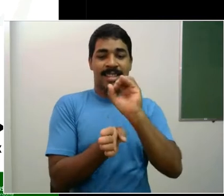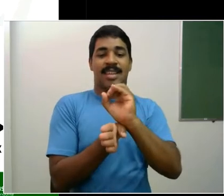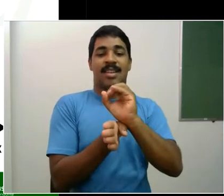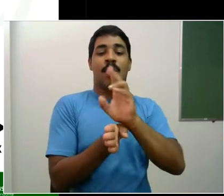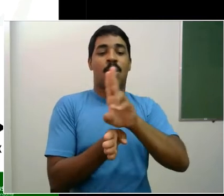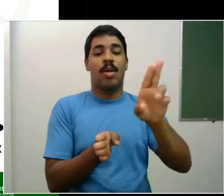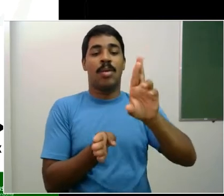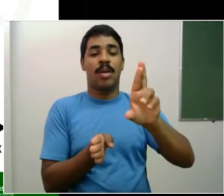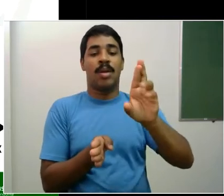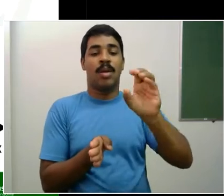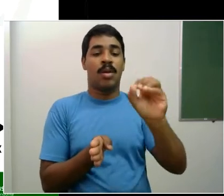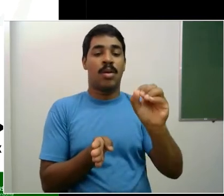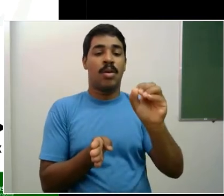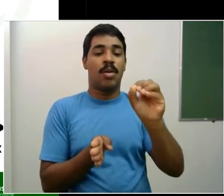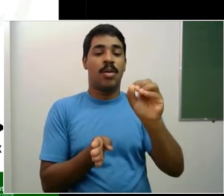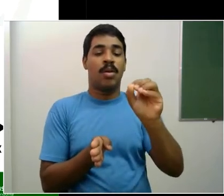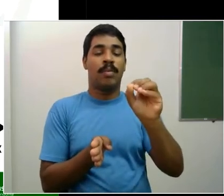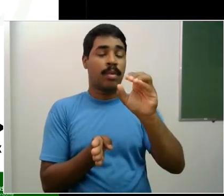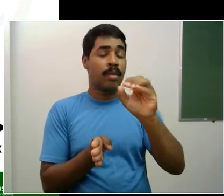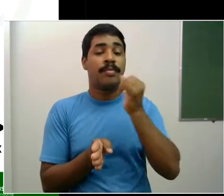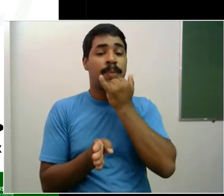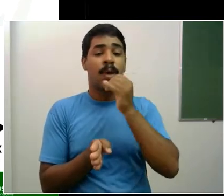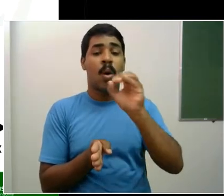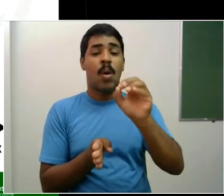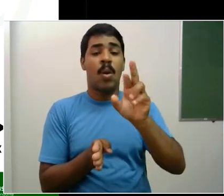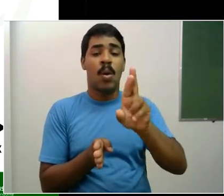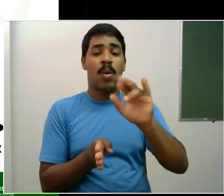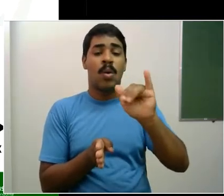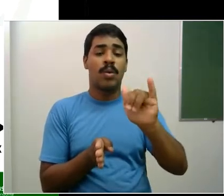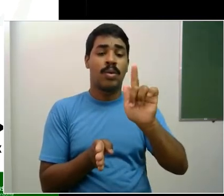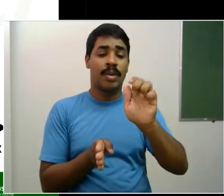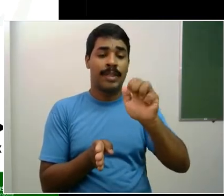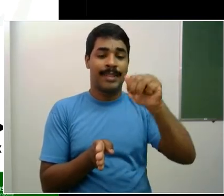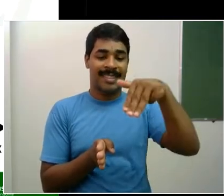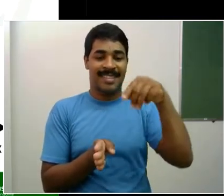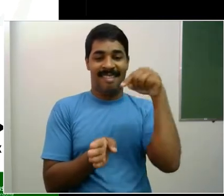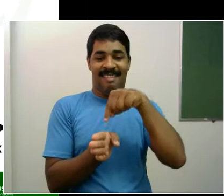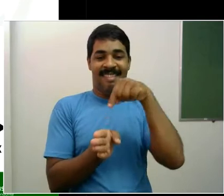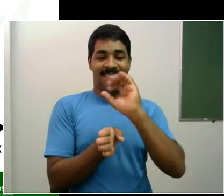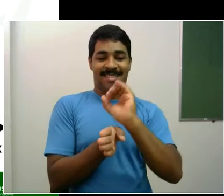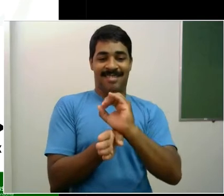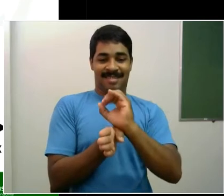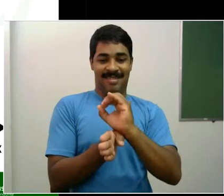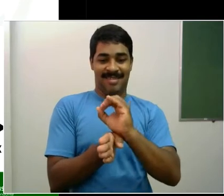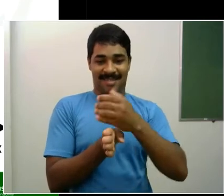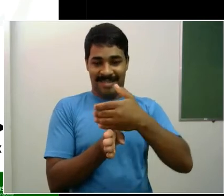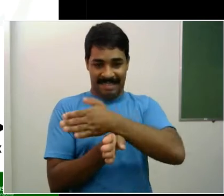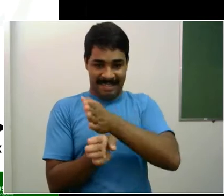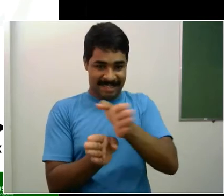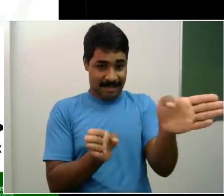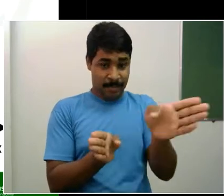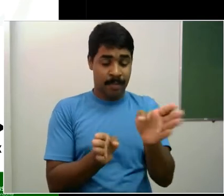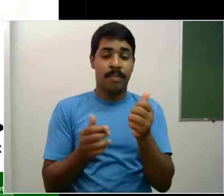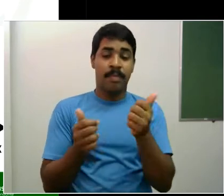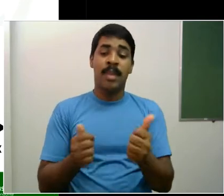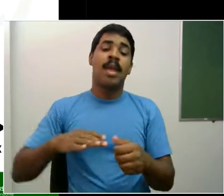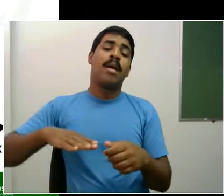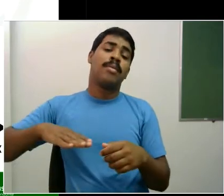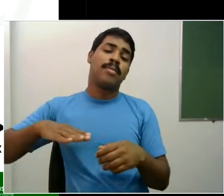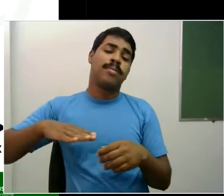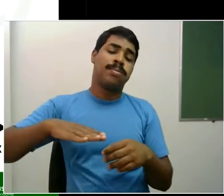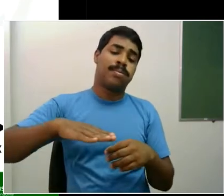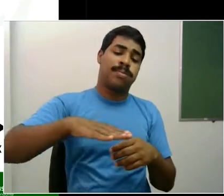0 quilômetro, 0 metro, 0 centímetro. Então a gente chama origem das posições. E aqui também a